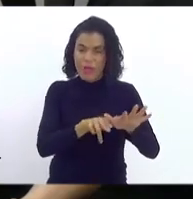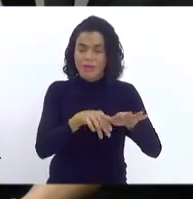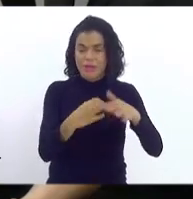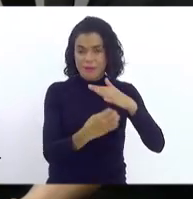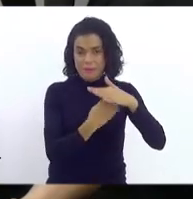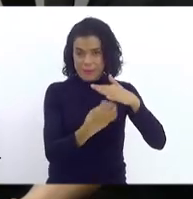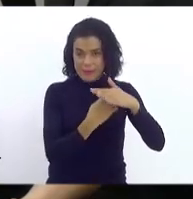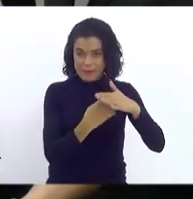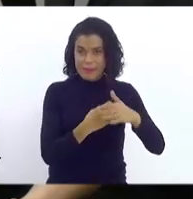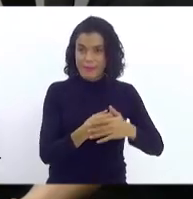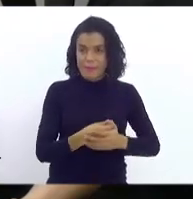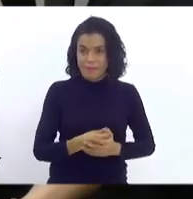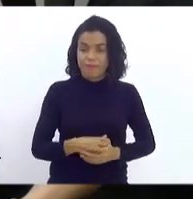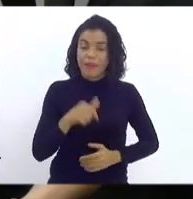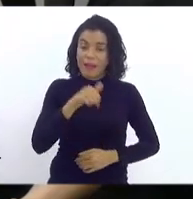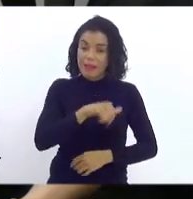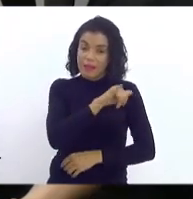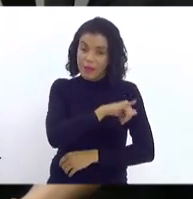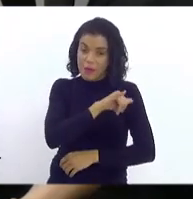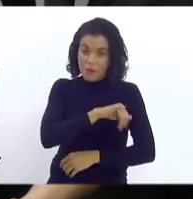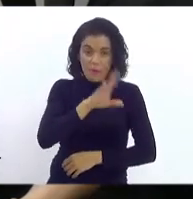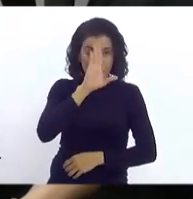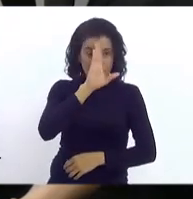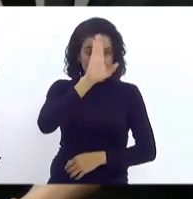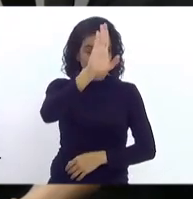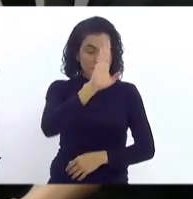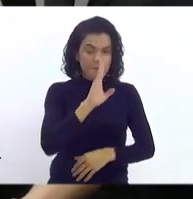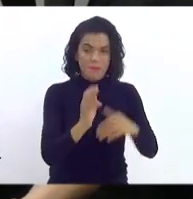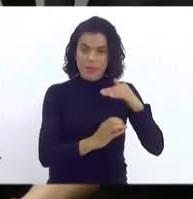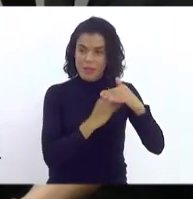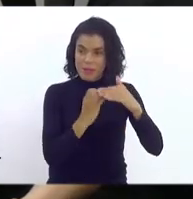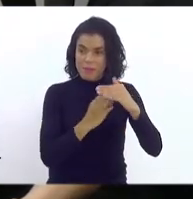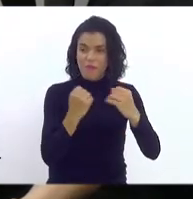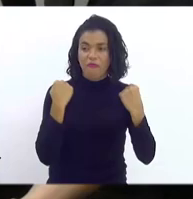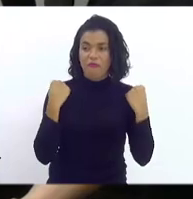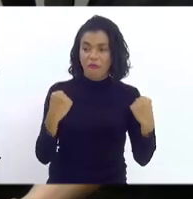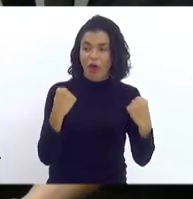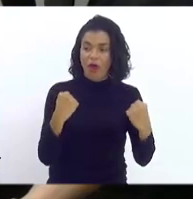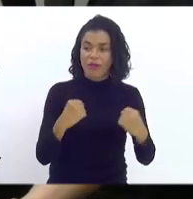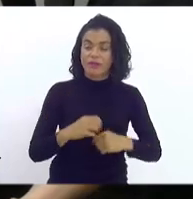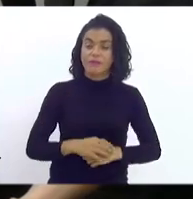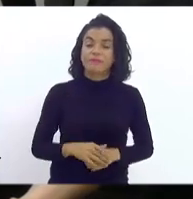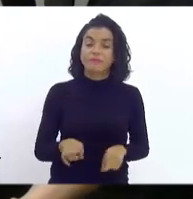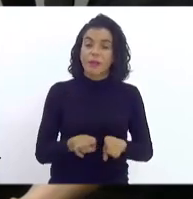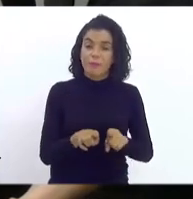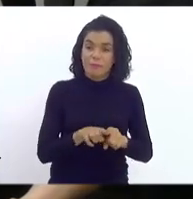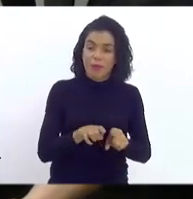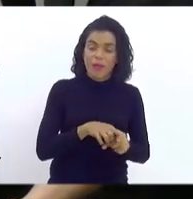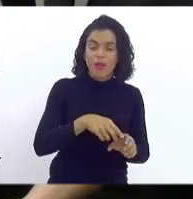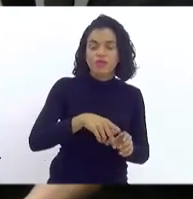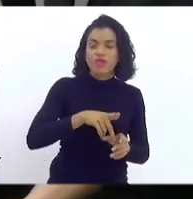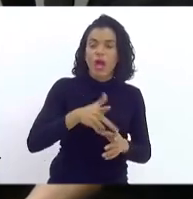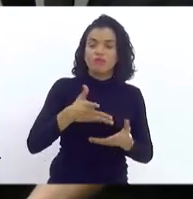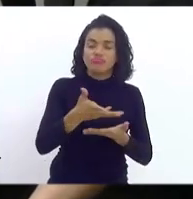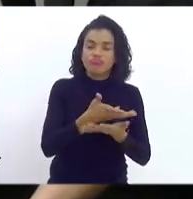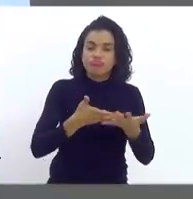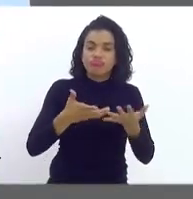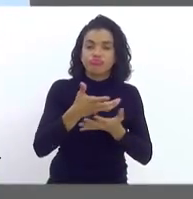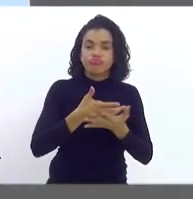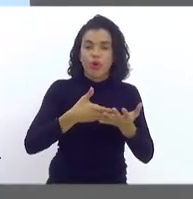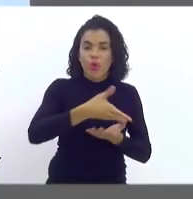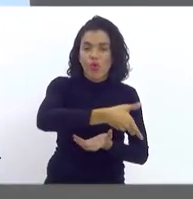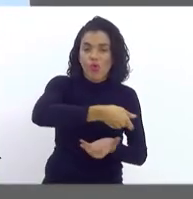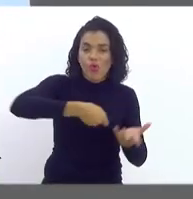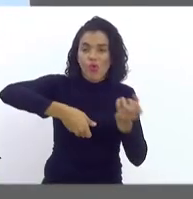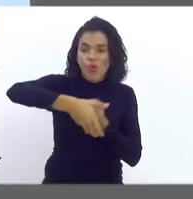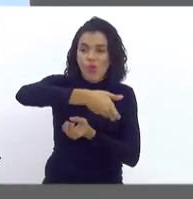né? Aqui no Rio de Janeiro, essas são as mais fortes. No escoamento e processamento,